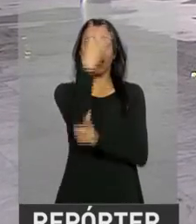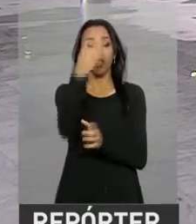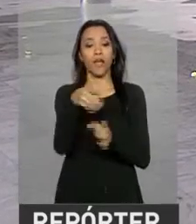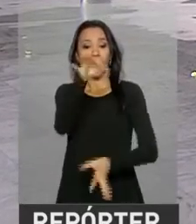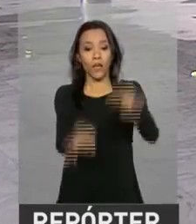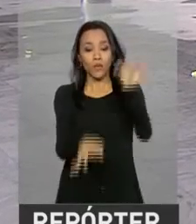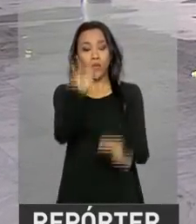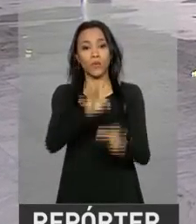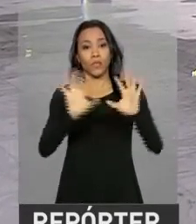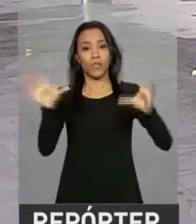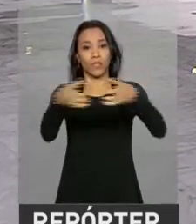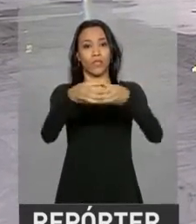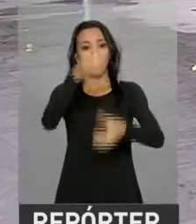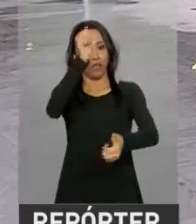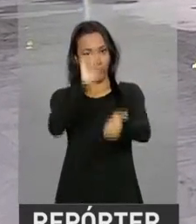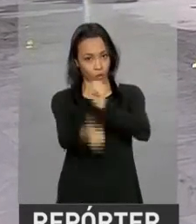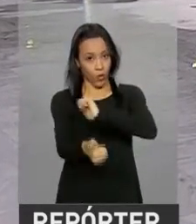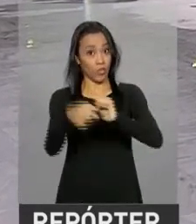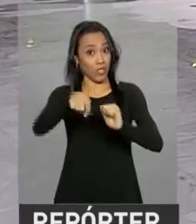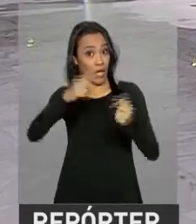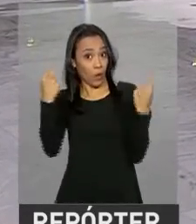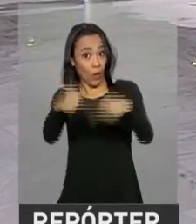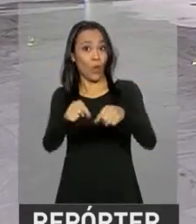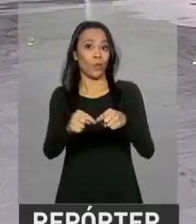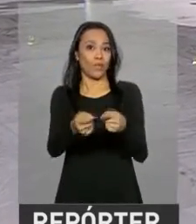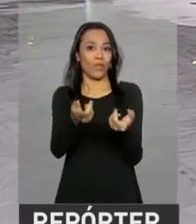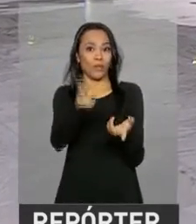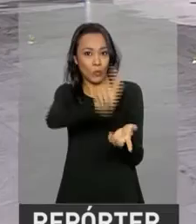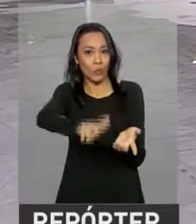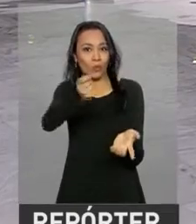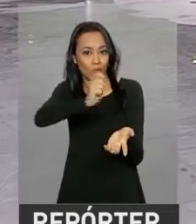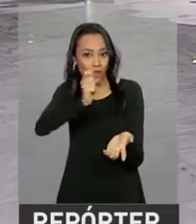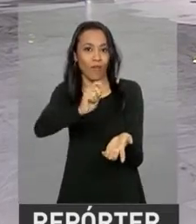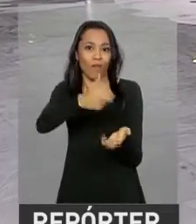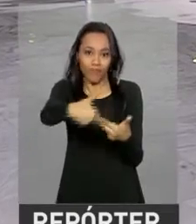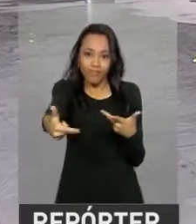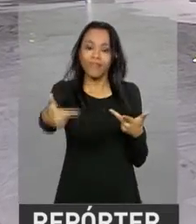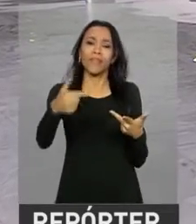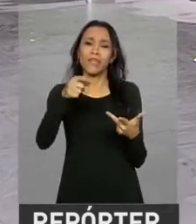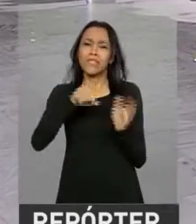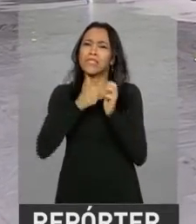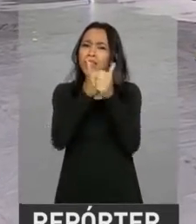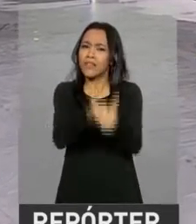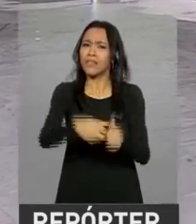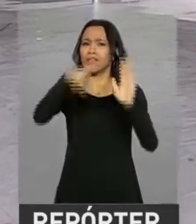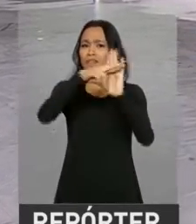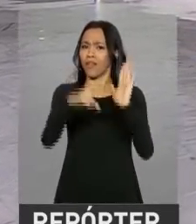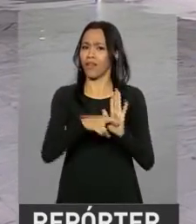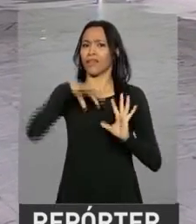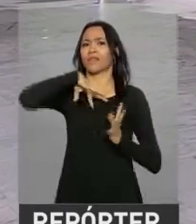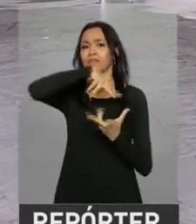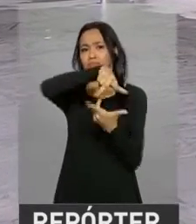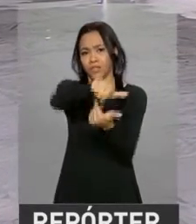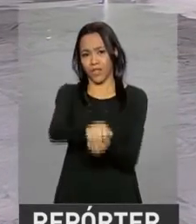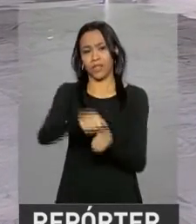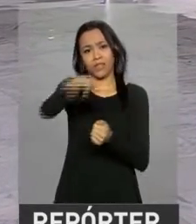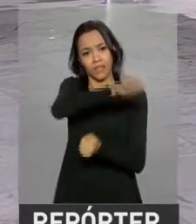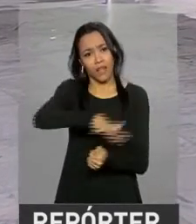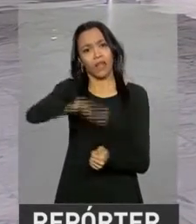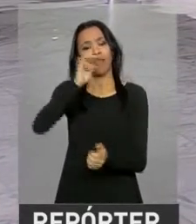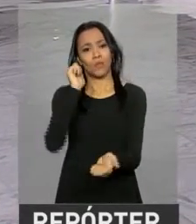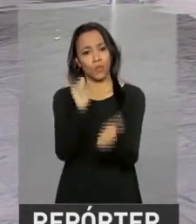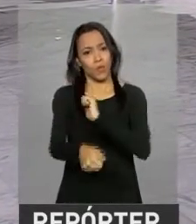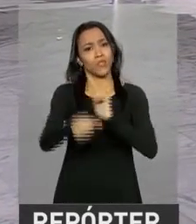desportiva diante do padim também a deco a legislação brasileira às normas internacionais para a atuação nos jogos